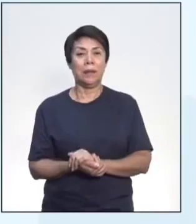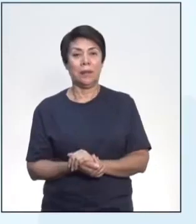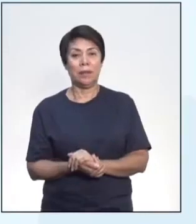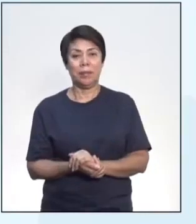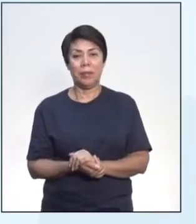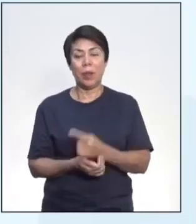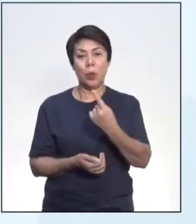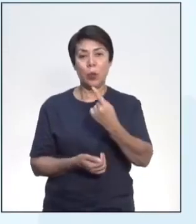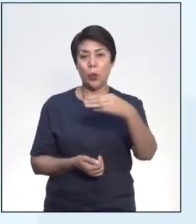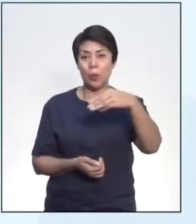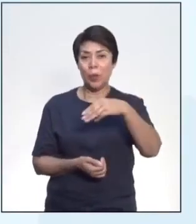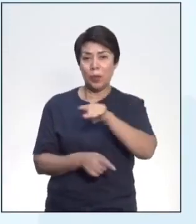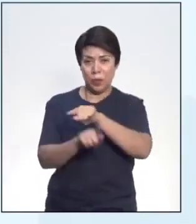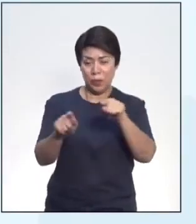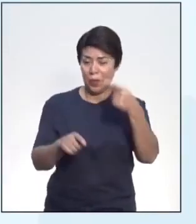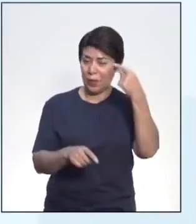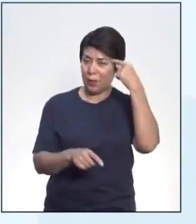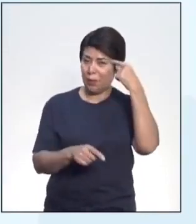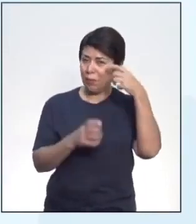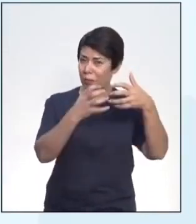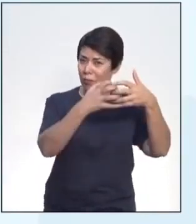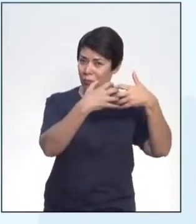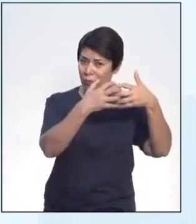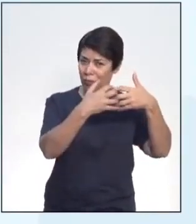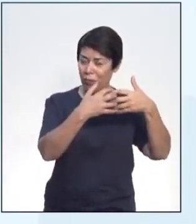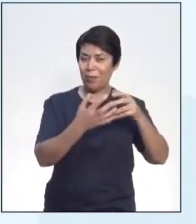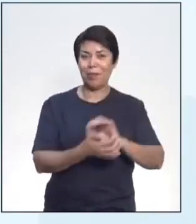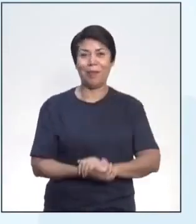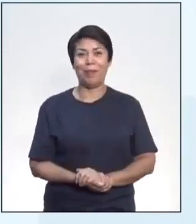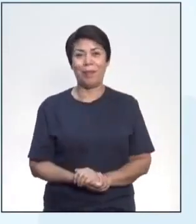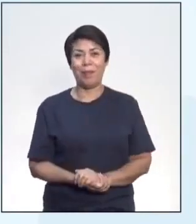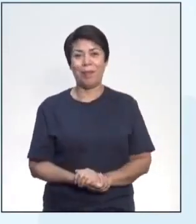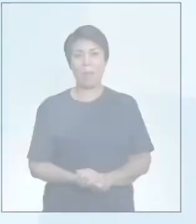Vamos lá, um minutinho para vocês pensarem.